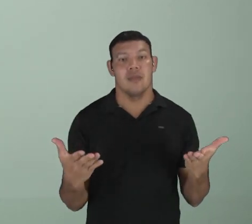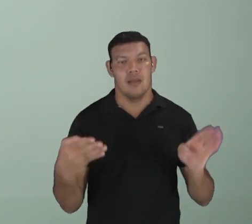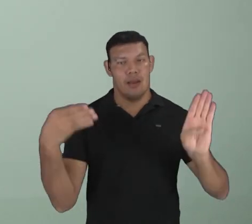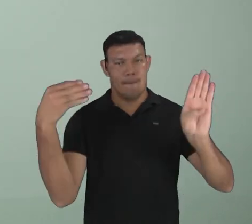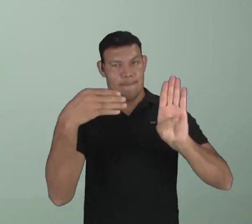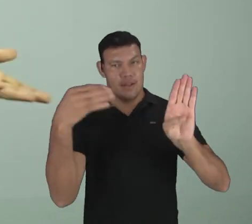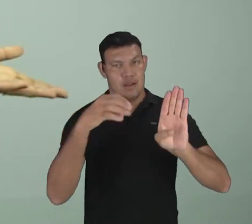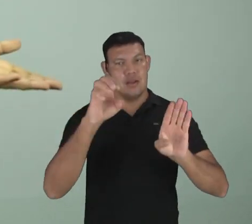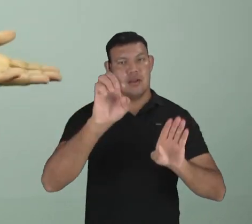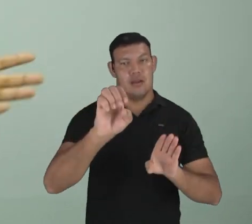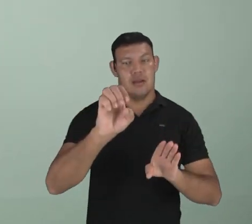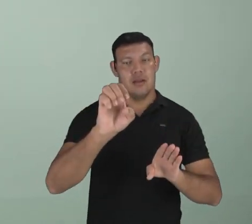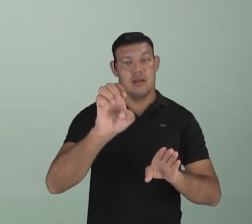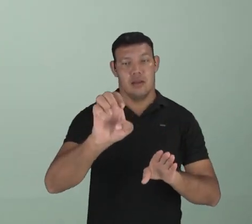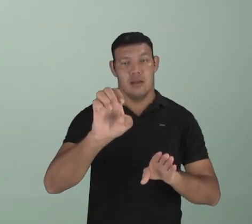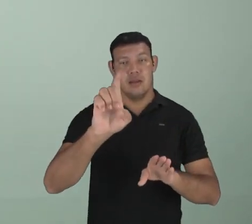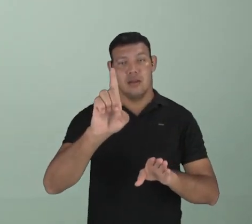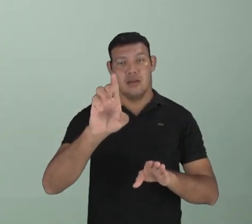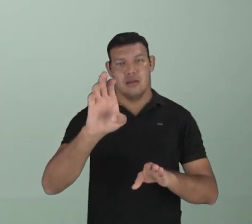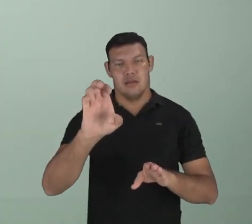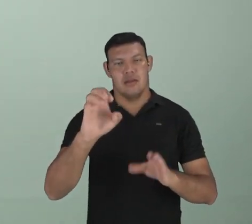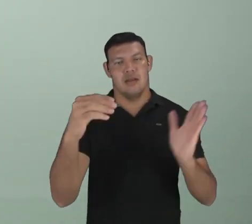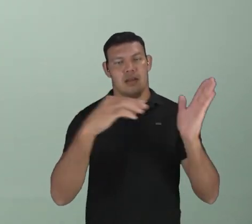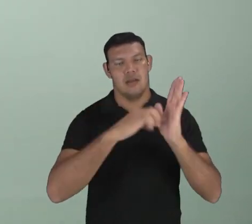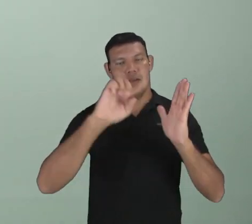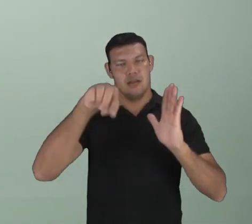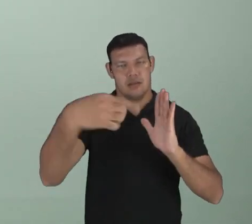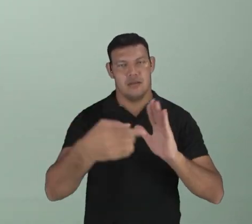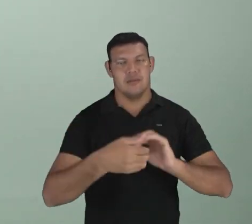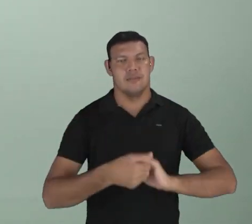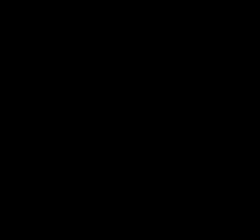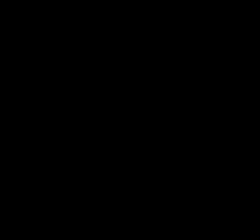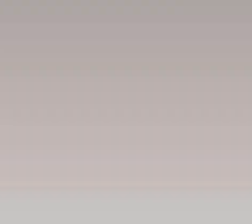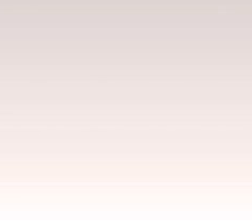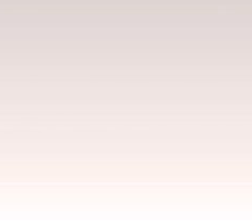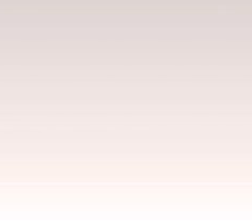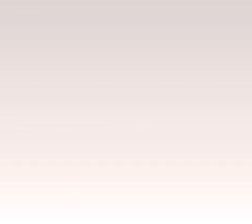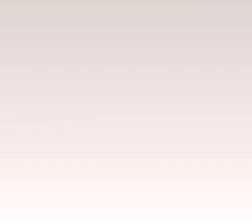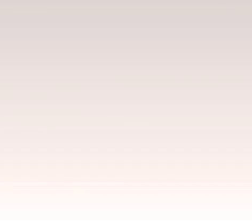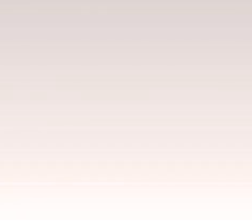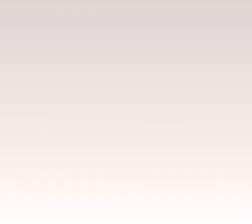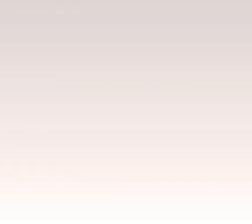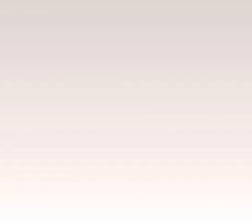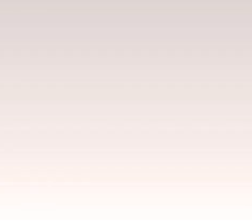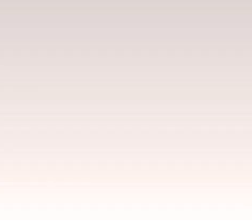de acessar a nossa plataforma e até a próxima aula.